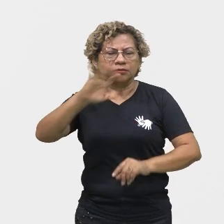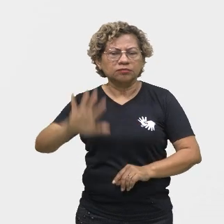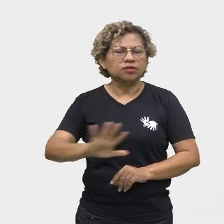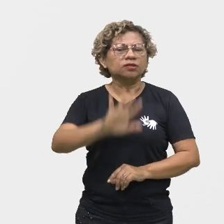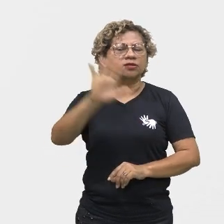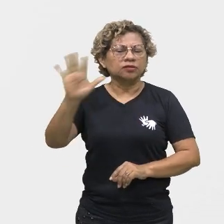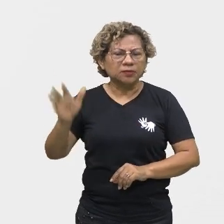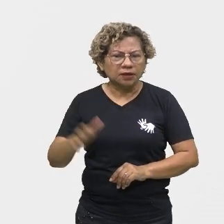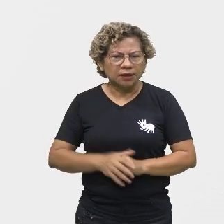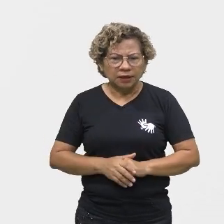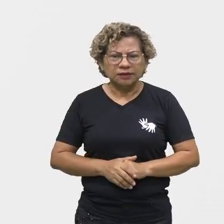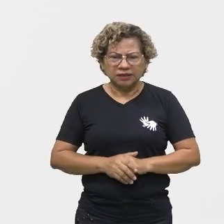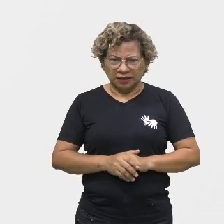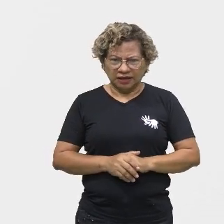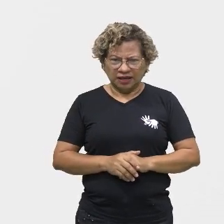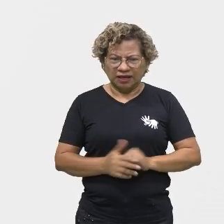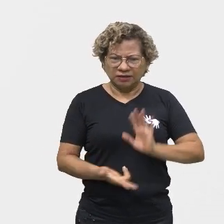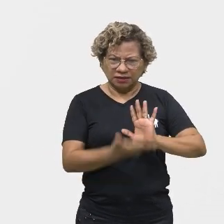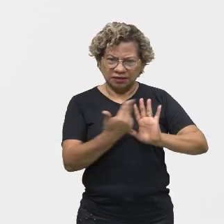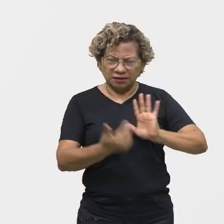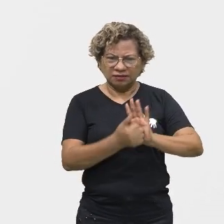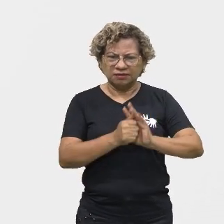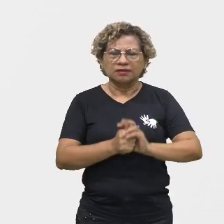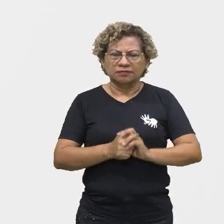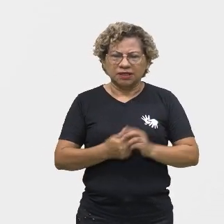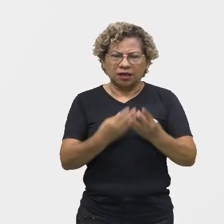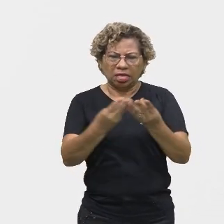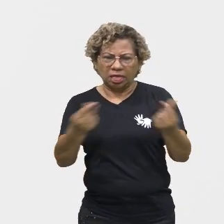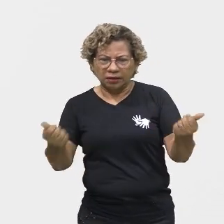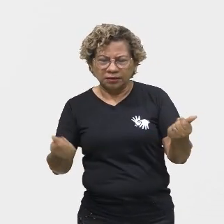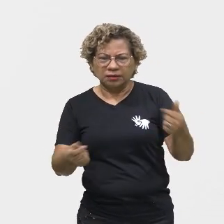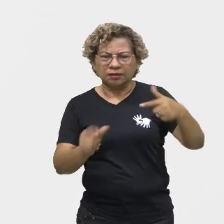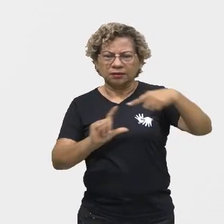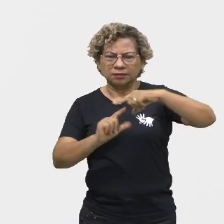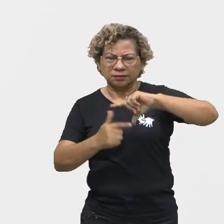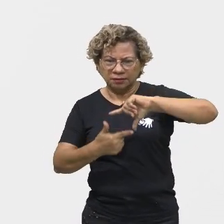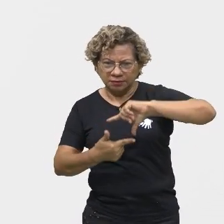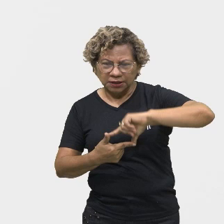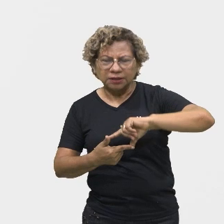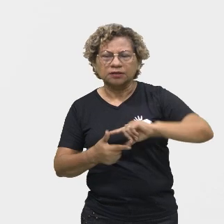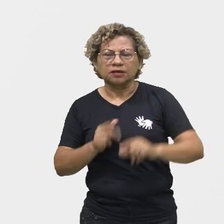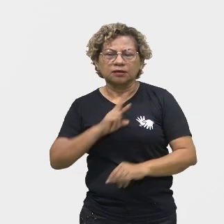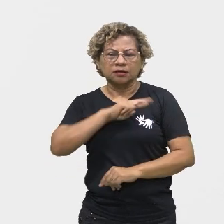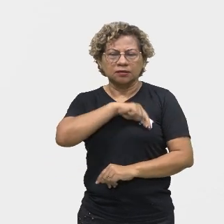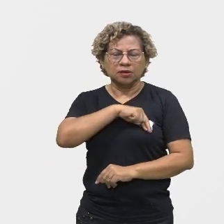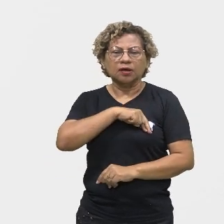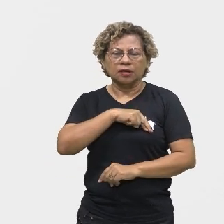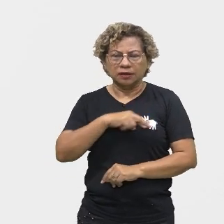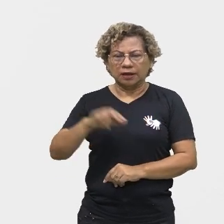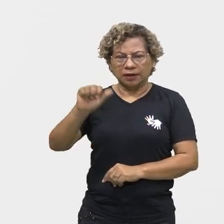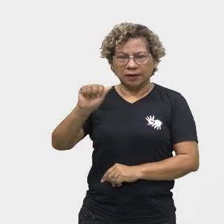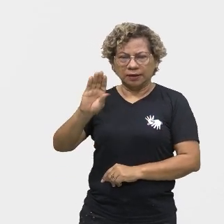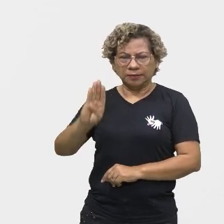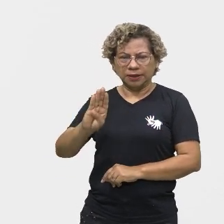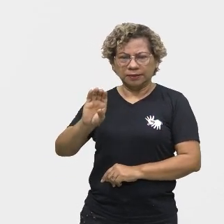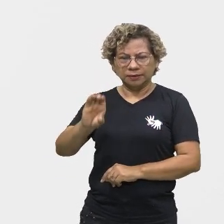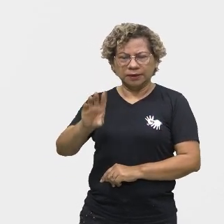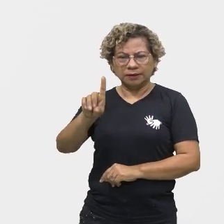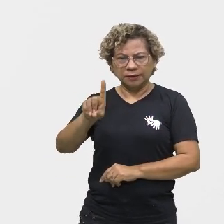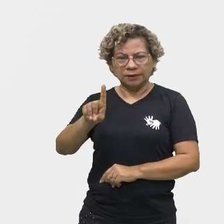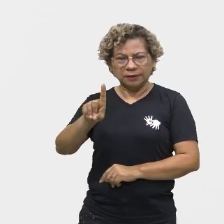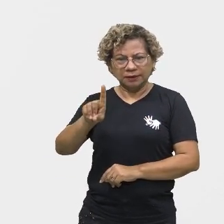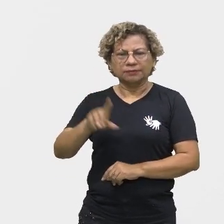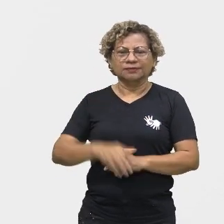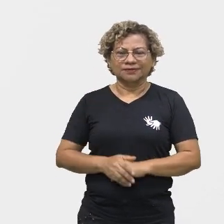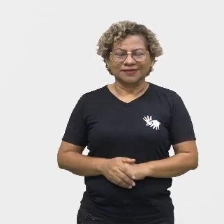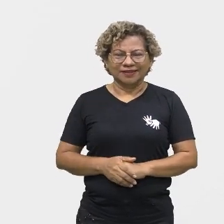obra abstrata, é uma obra geométrica ou é uma obra romântica? Então, com base em tudo aquilo que nós